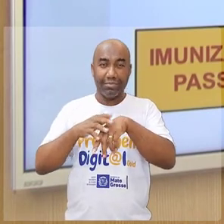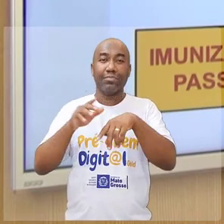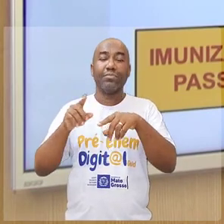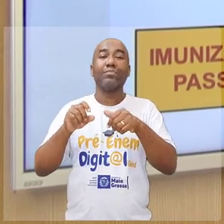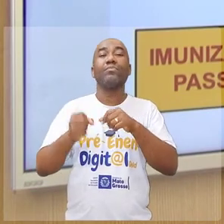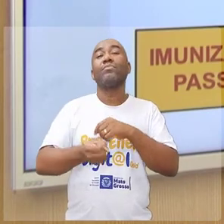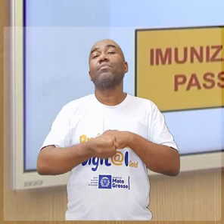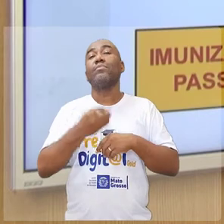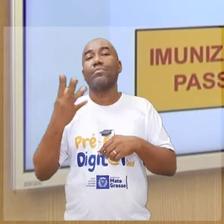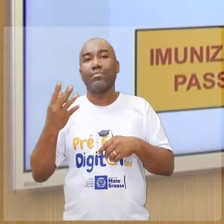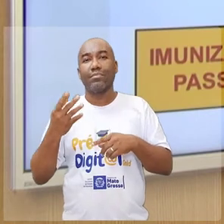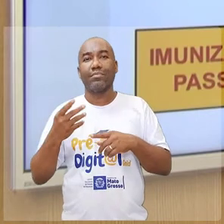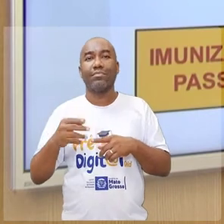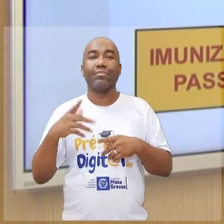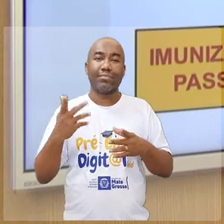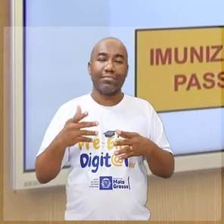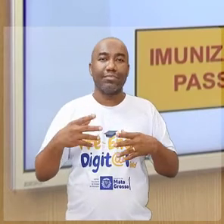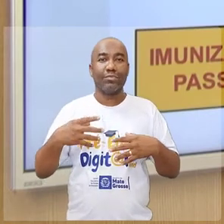corpo foi